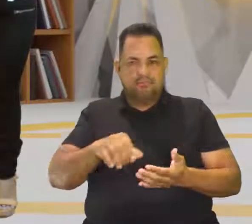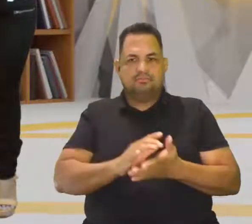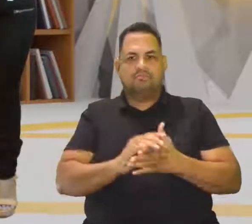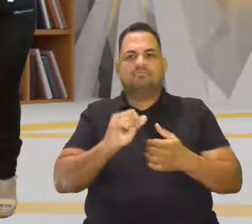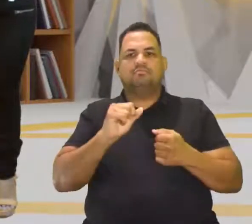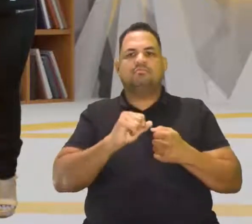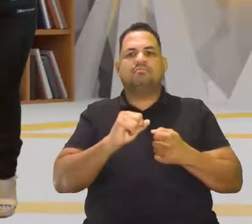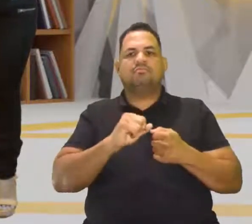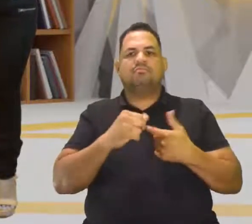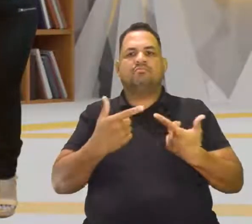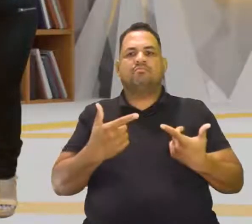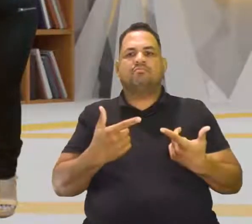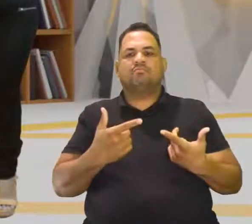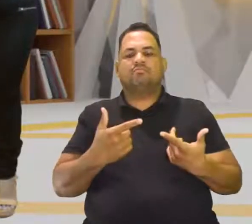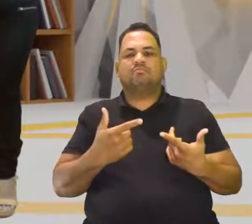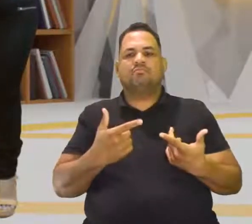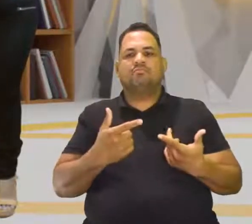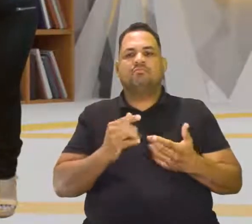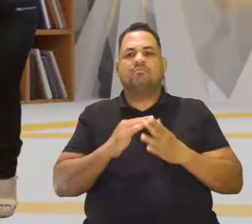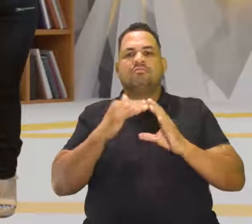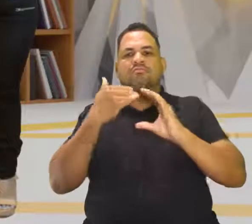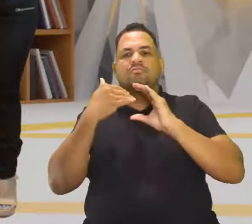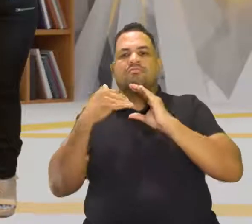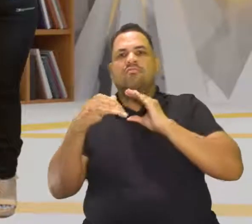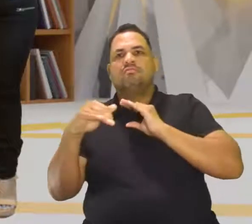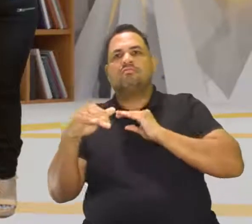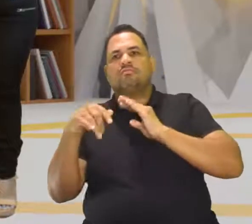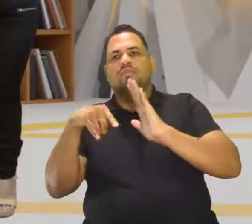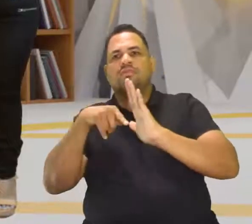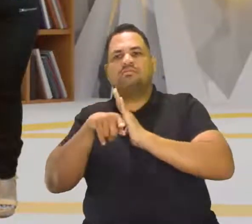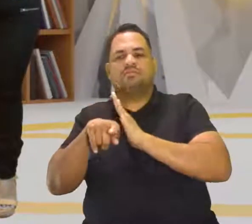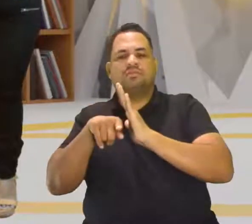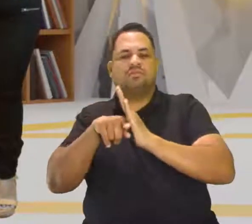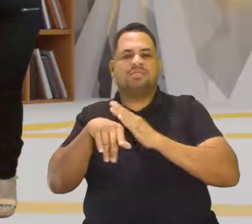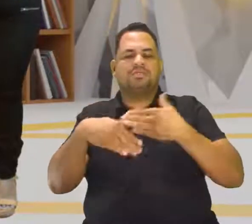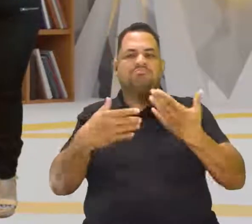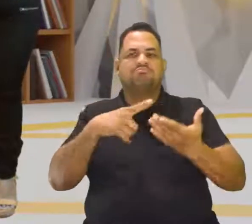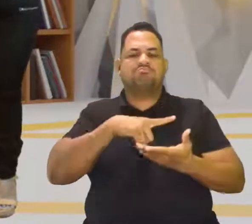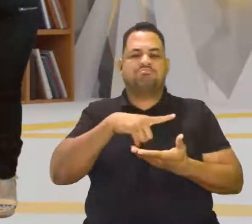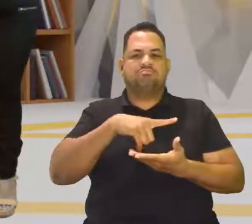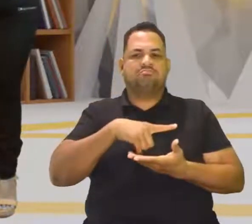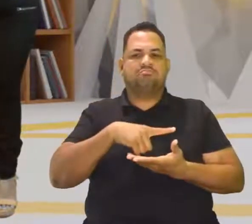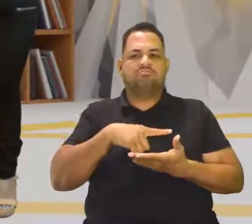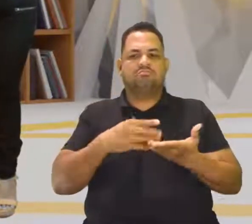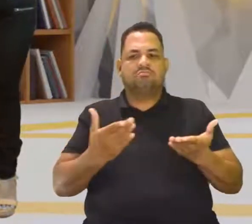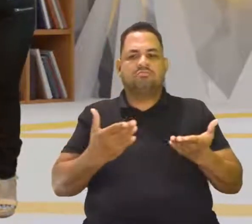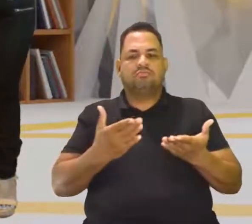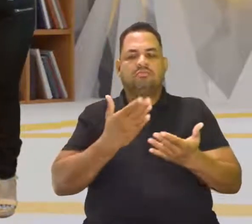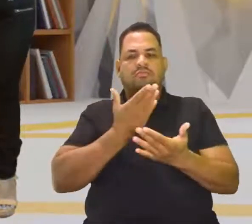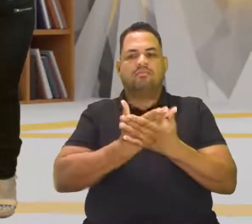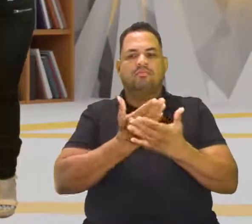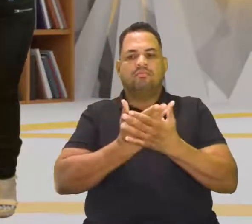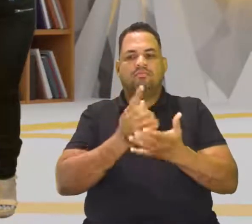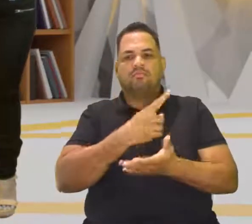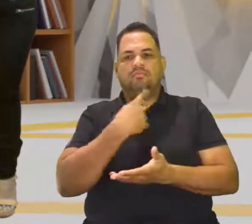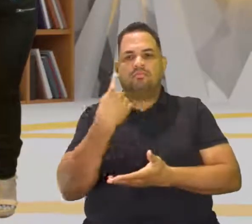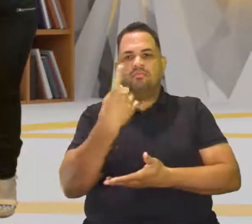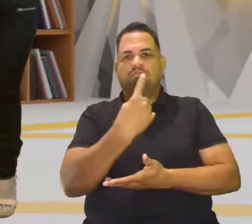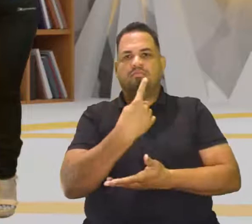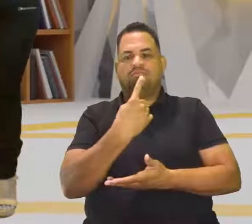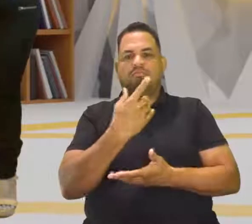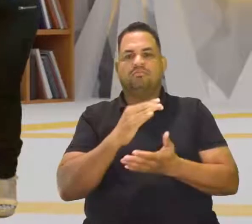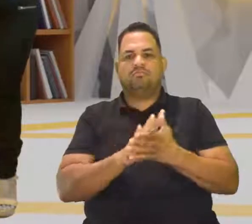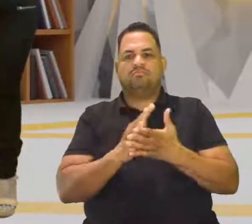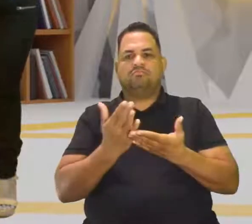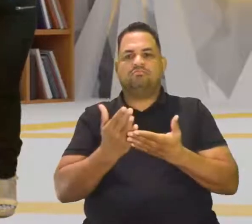anotações Manda aí qualquer questionamento né que vocês tenham sobre a aula que a gente vai estar